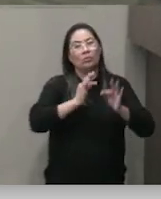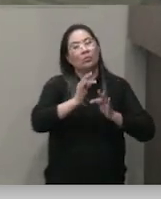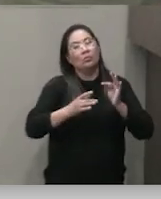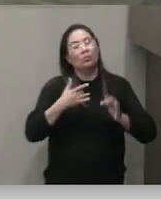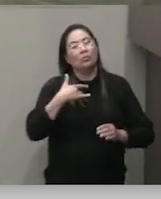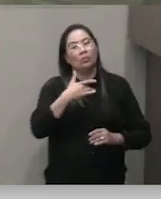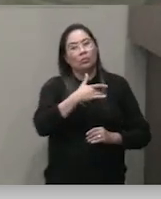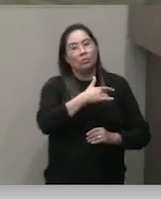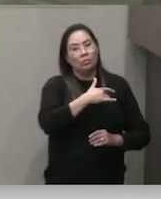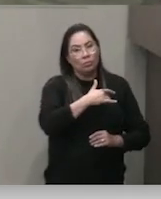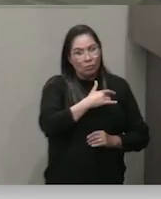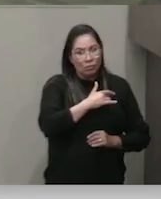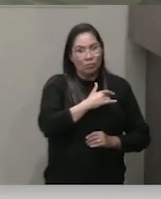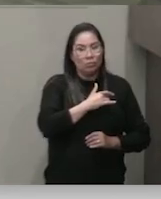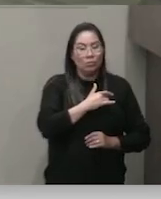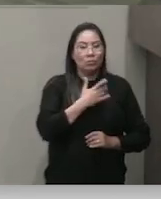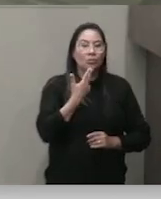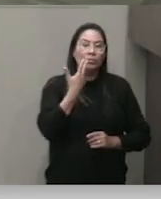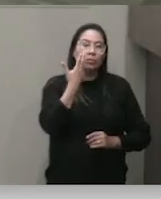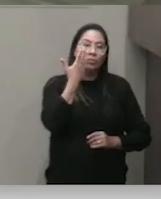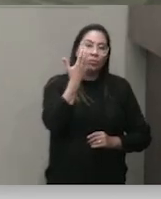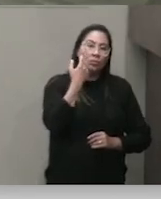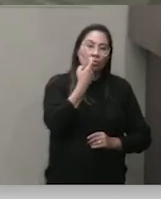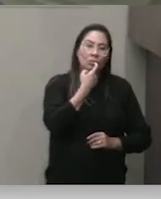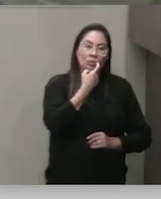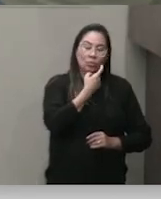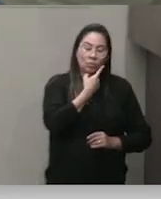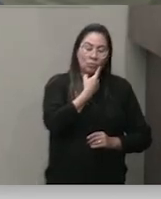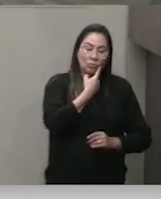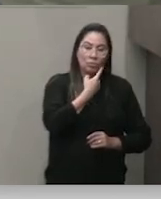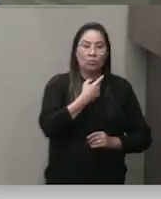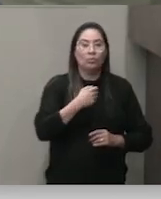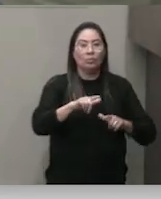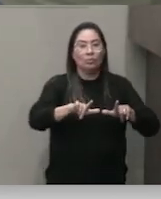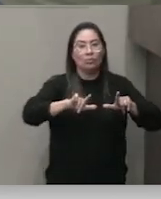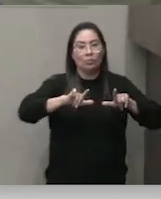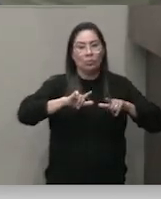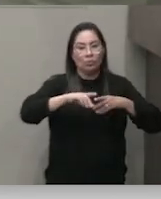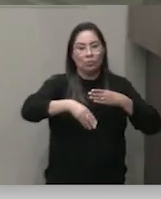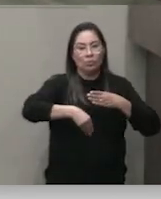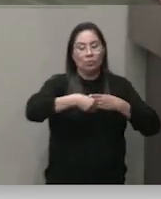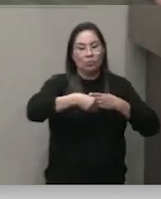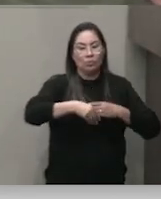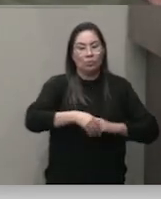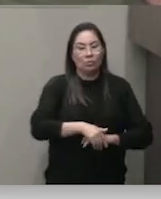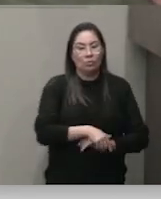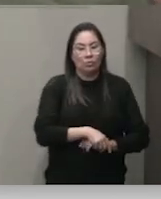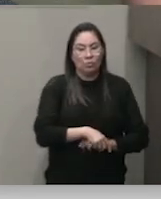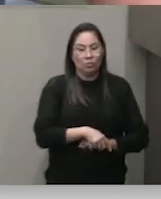saúde, referente à realização de cirurgia dentária conforme atestado em anexo.